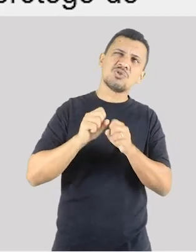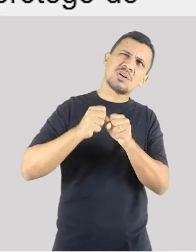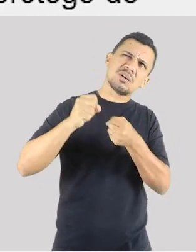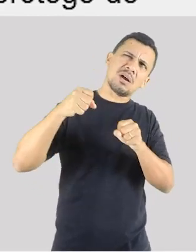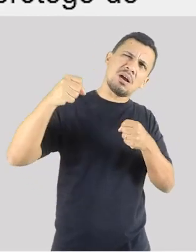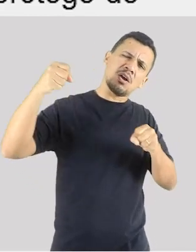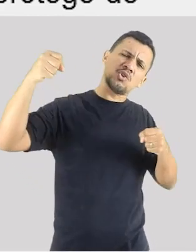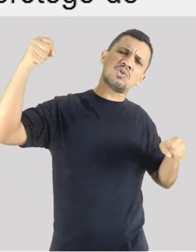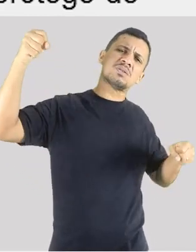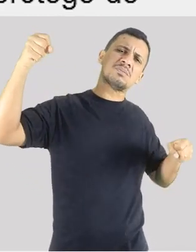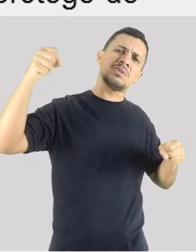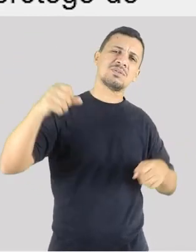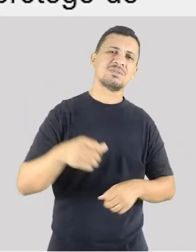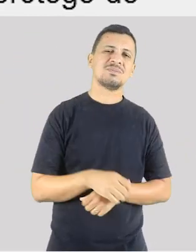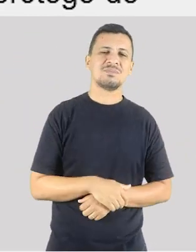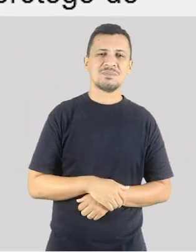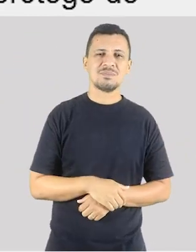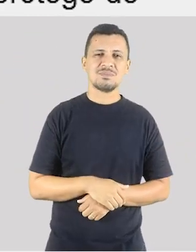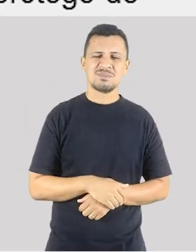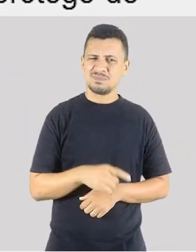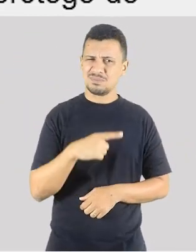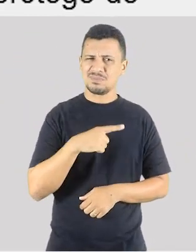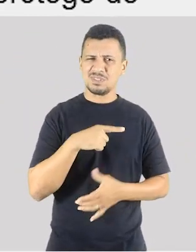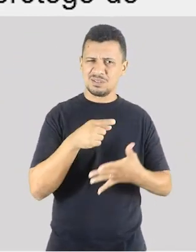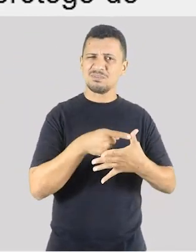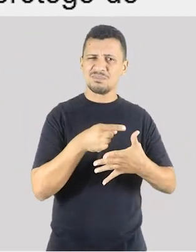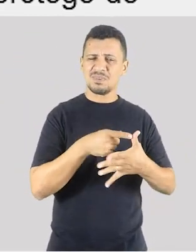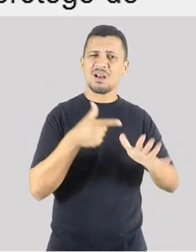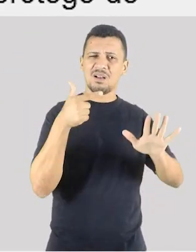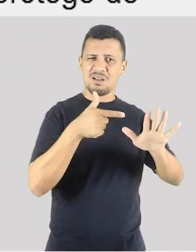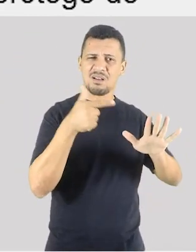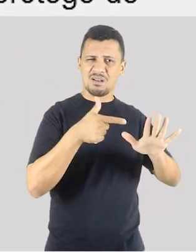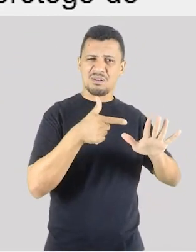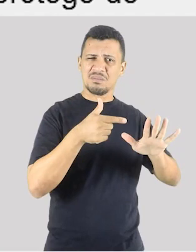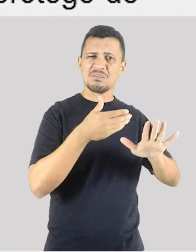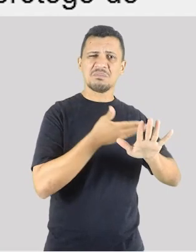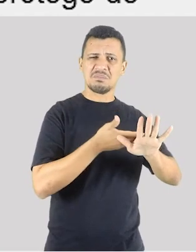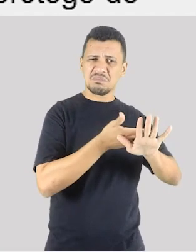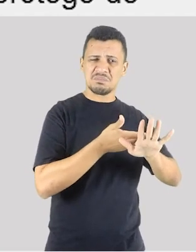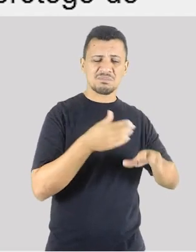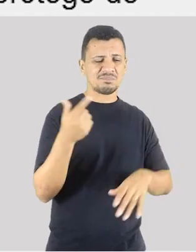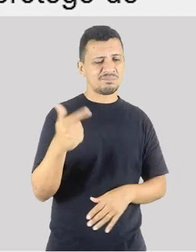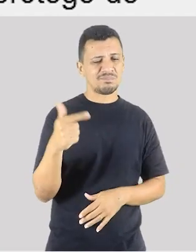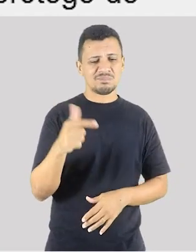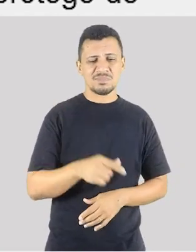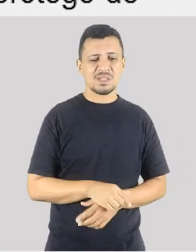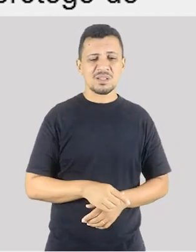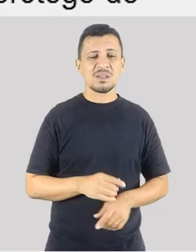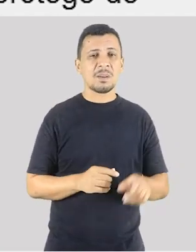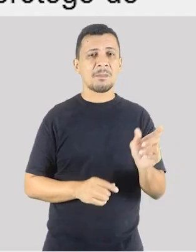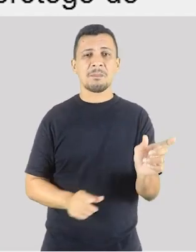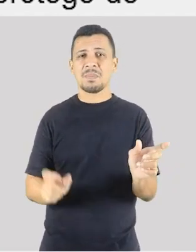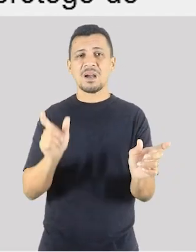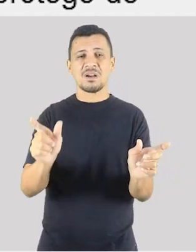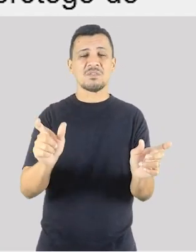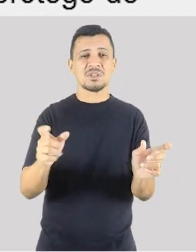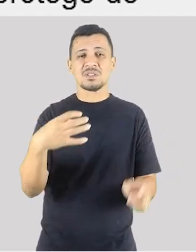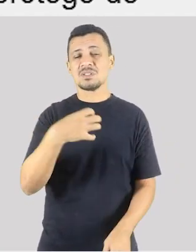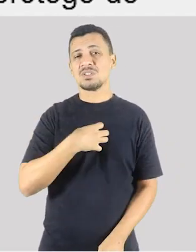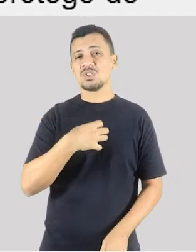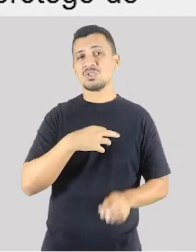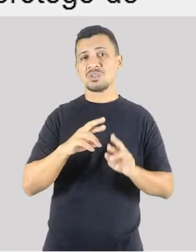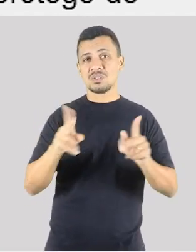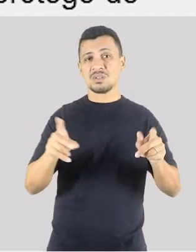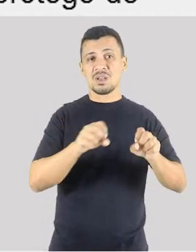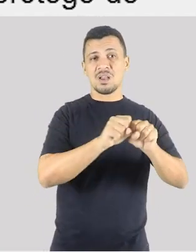grandiosamente. Aqui temos ironia, gente? Óbvio que não. Aqui eu tenho 2 palavras que se contrapõem pelo sentido,